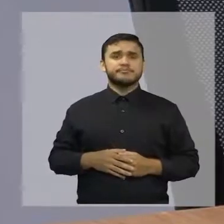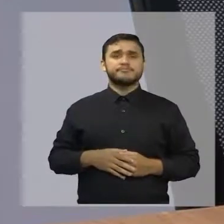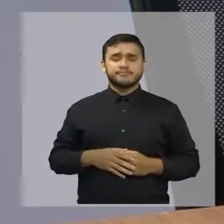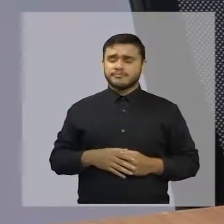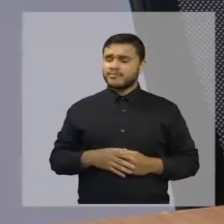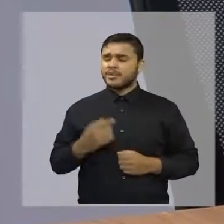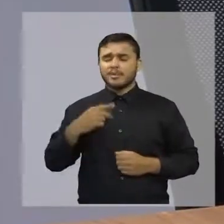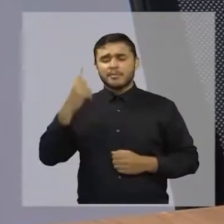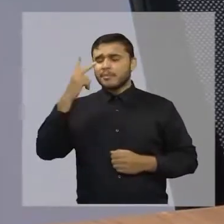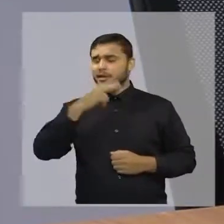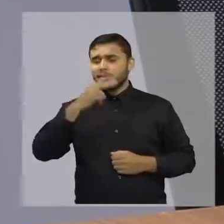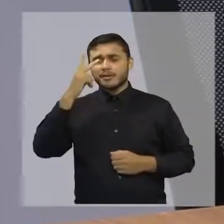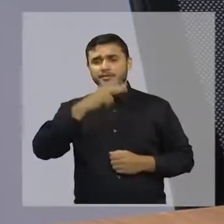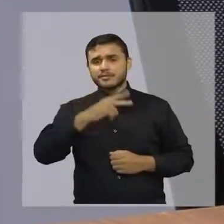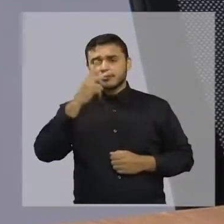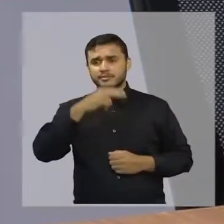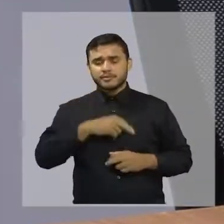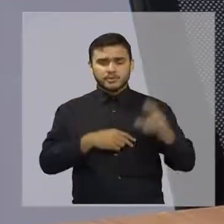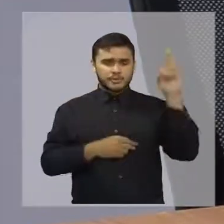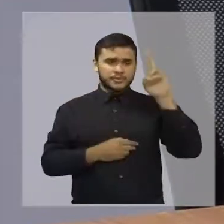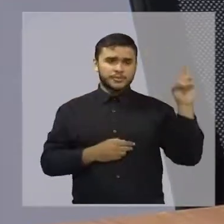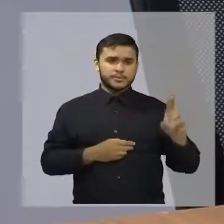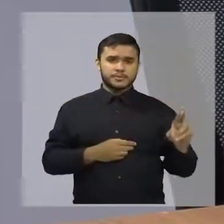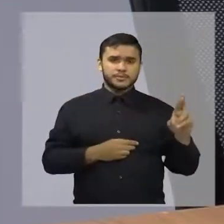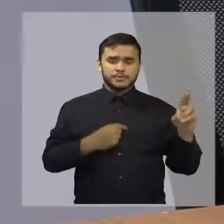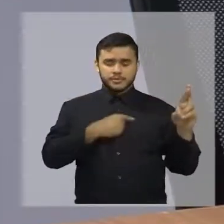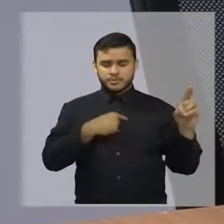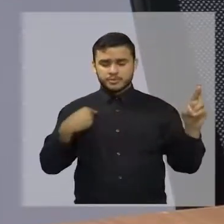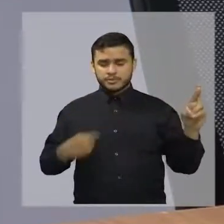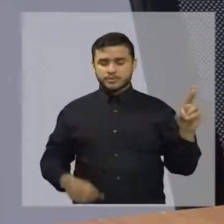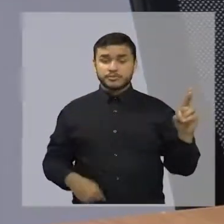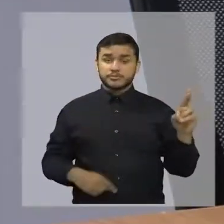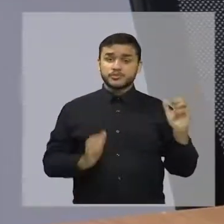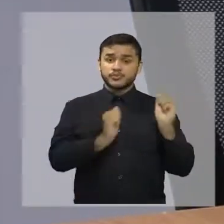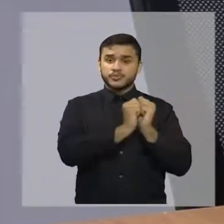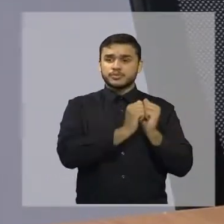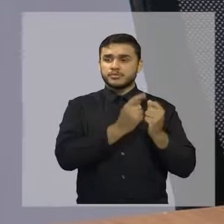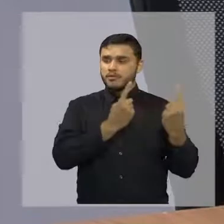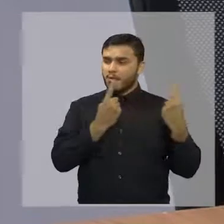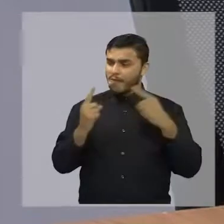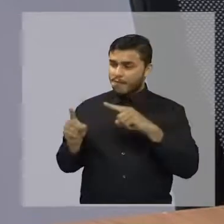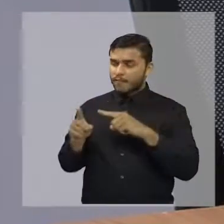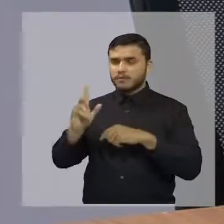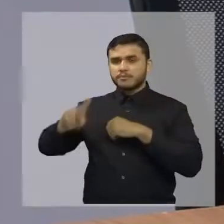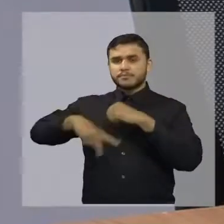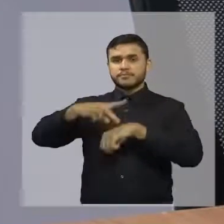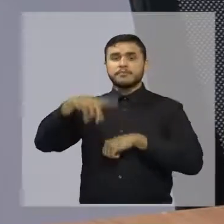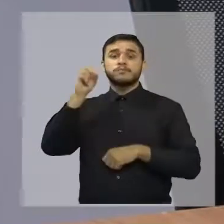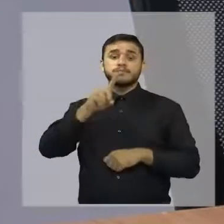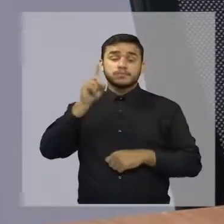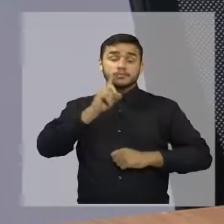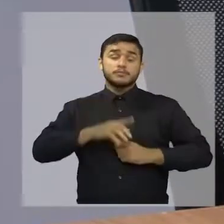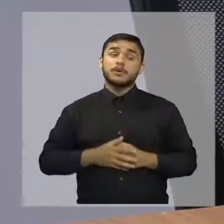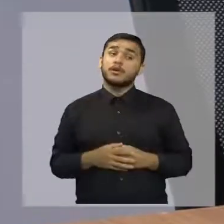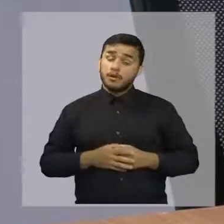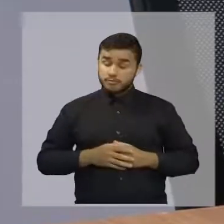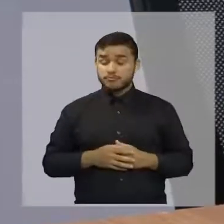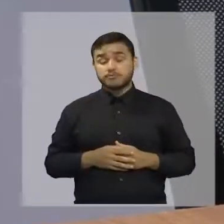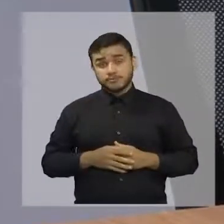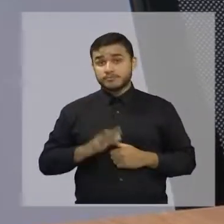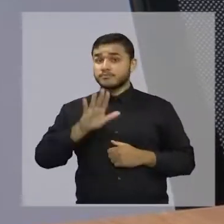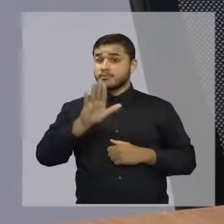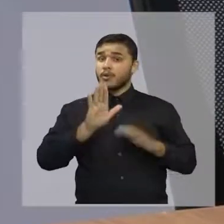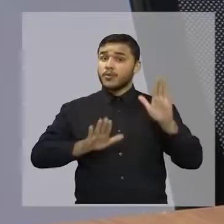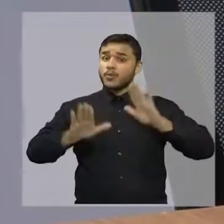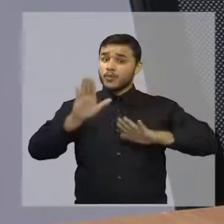nunca. Rússia e China versus Estados Unidos. E é bom que o Brasil tome cuidado para